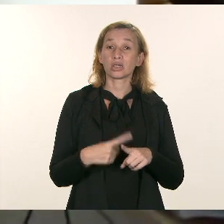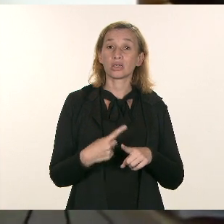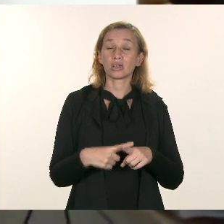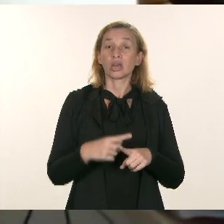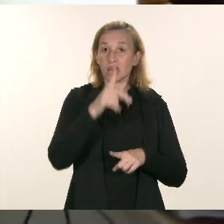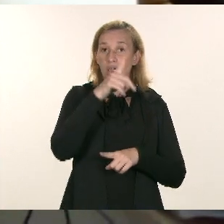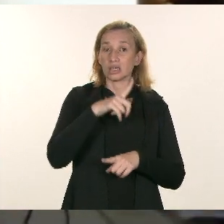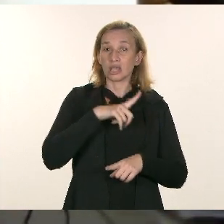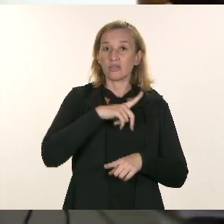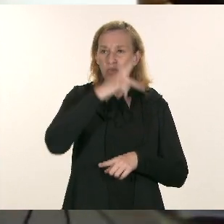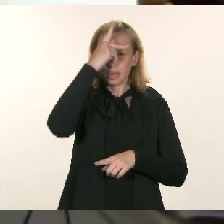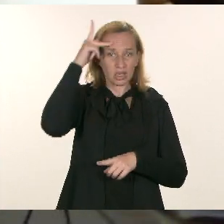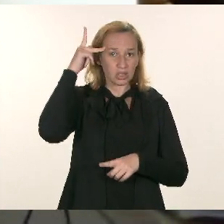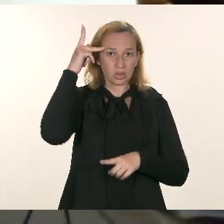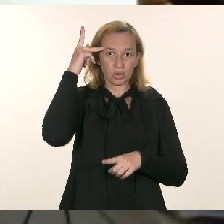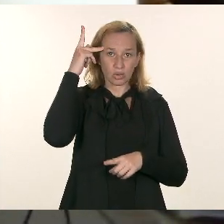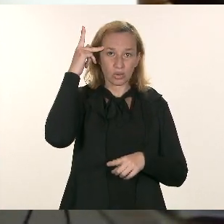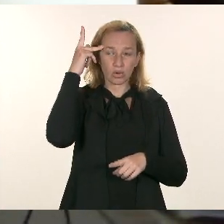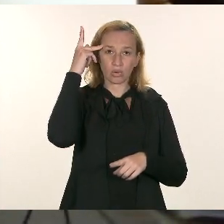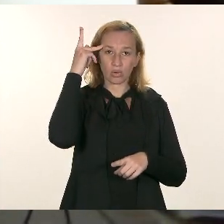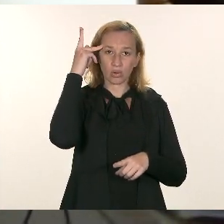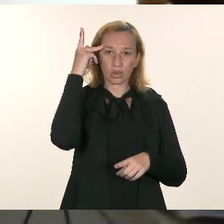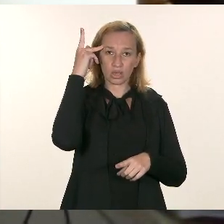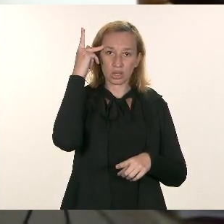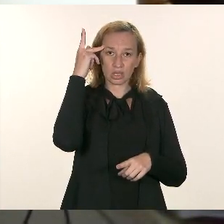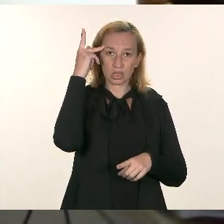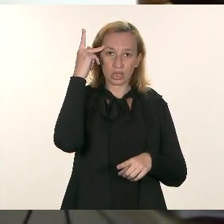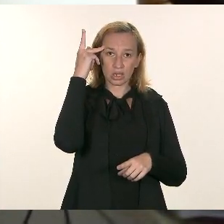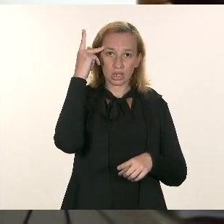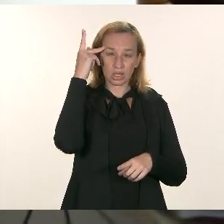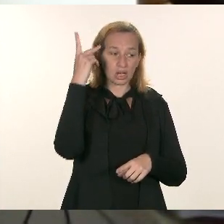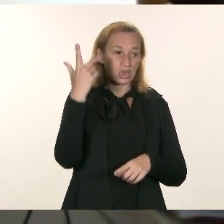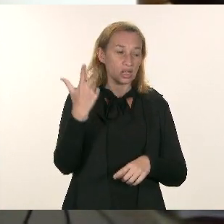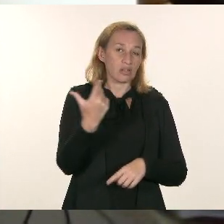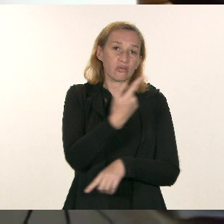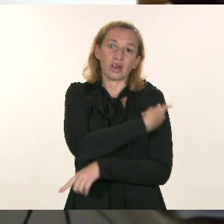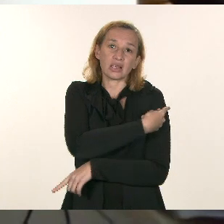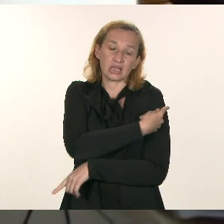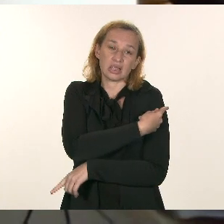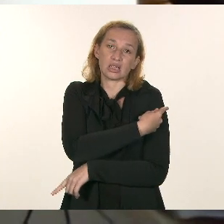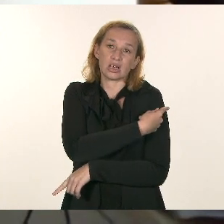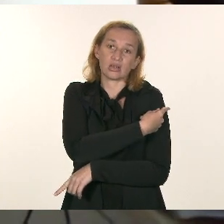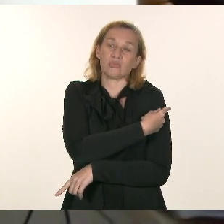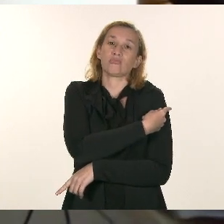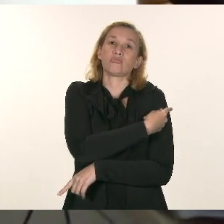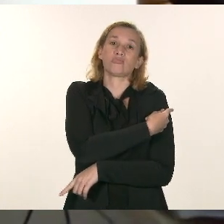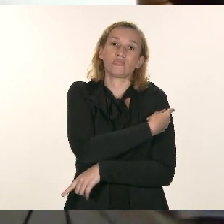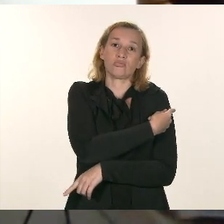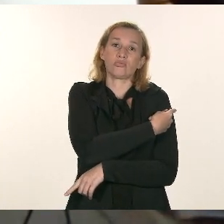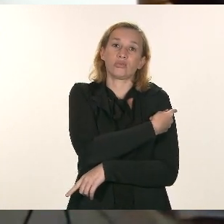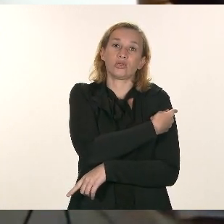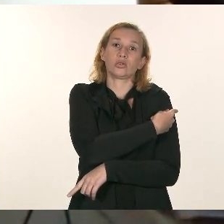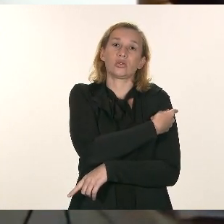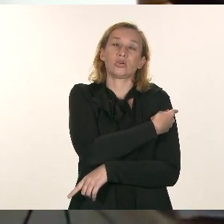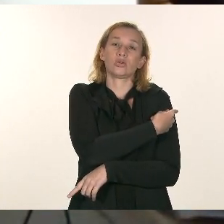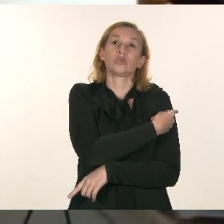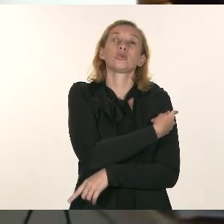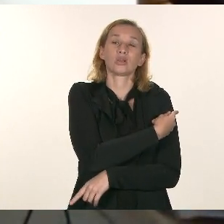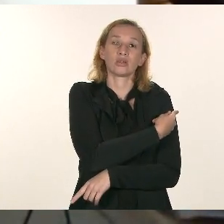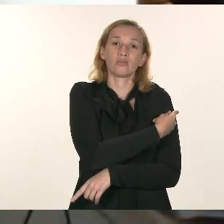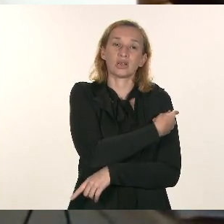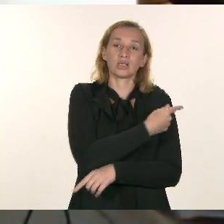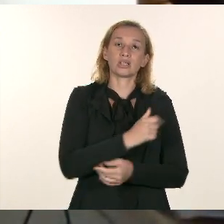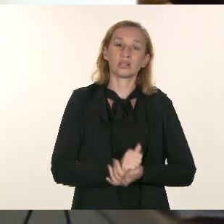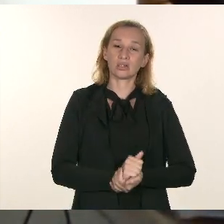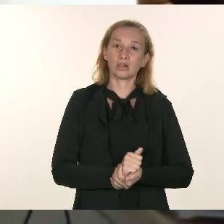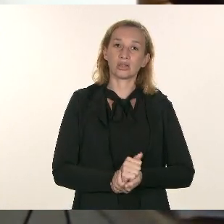Luiz Martins, e, portanto, descumprimento do Plano Nacional de Imunização. No texto, o magistrado